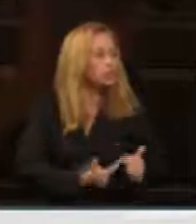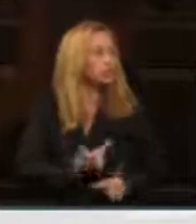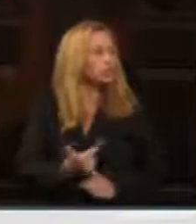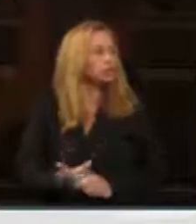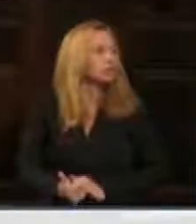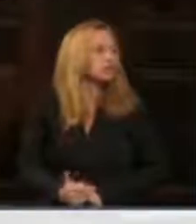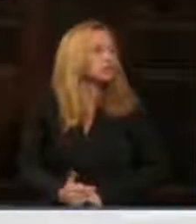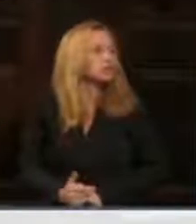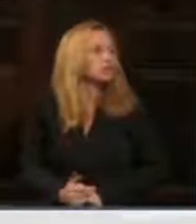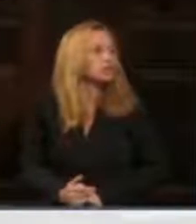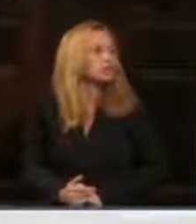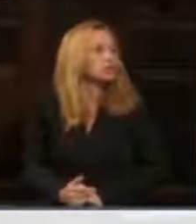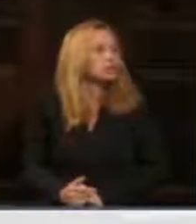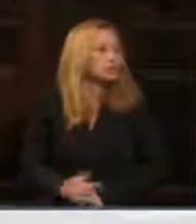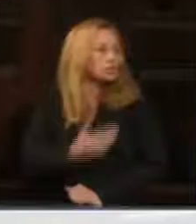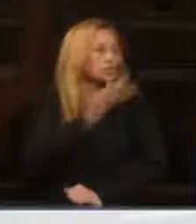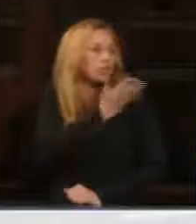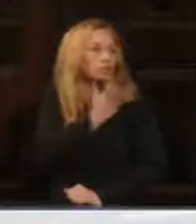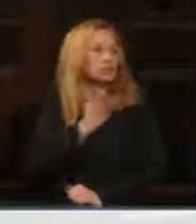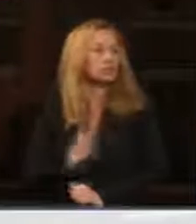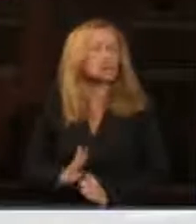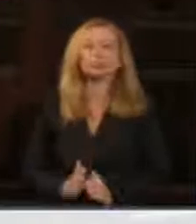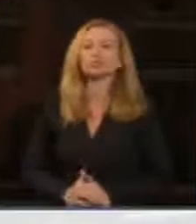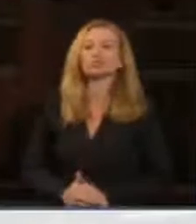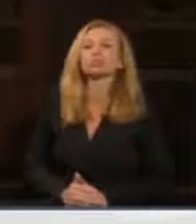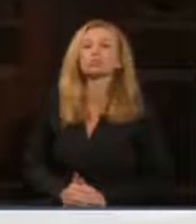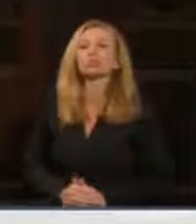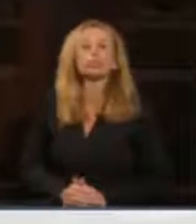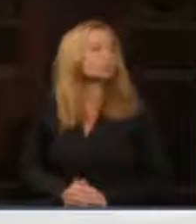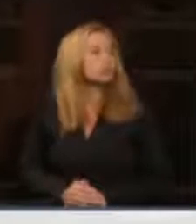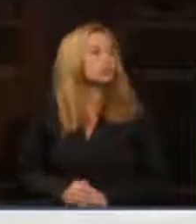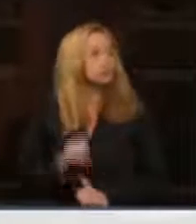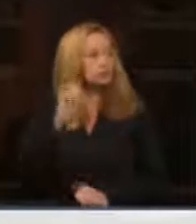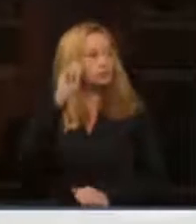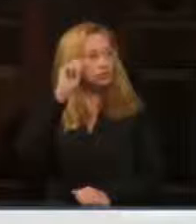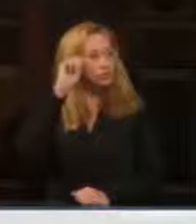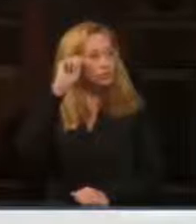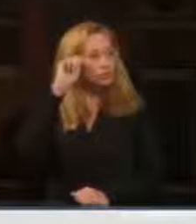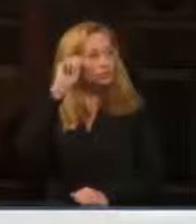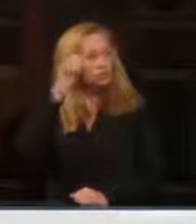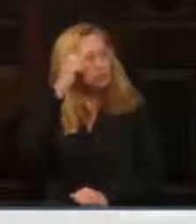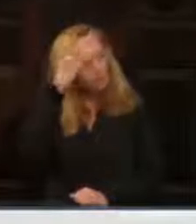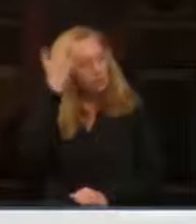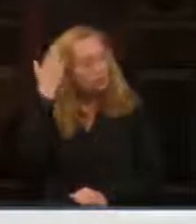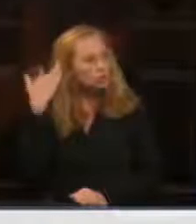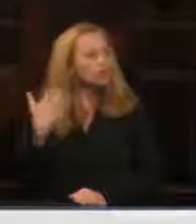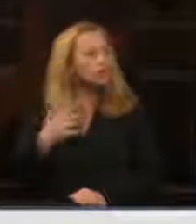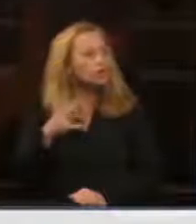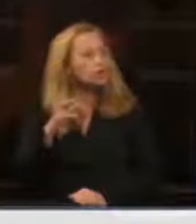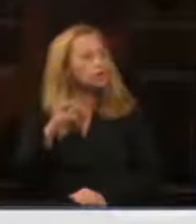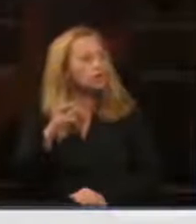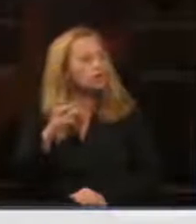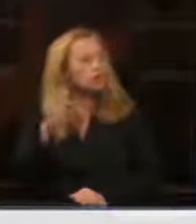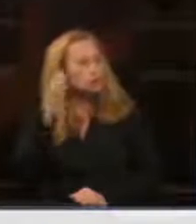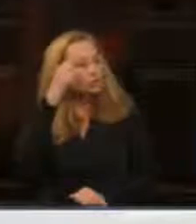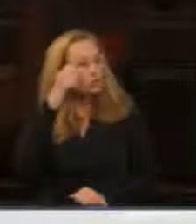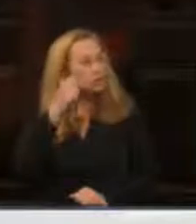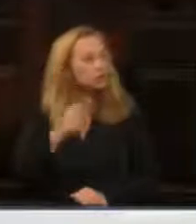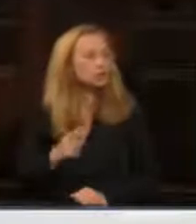Eliminação da Discriminação Racial, 21 de março. E lembrando essa data, que